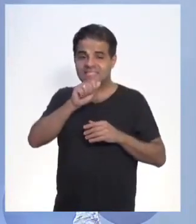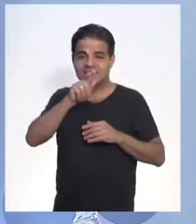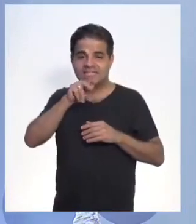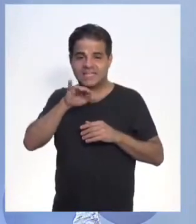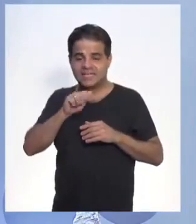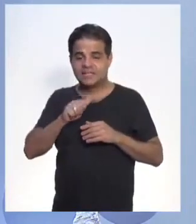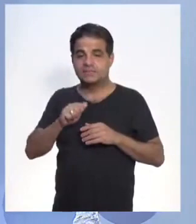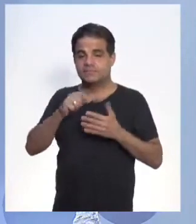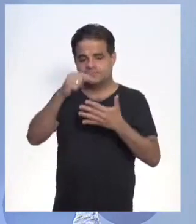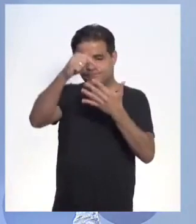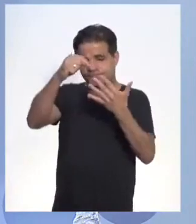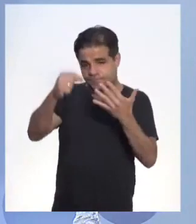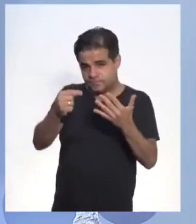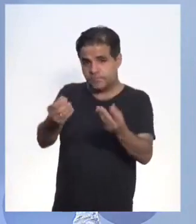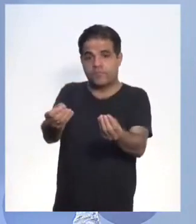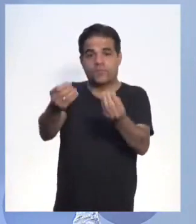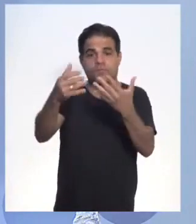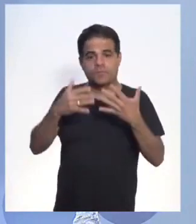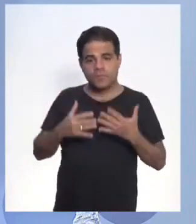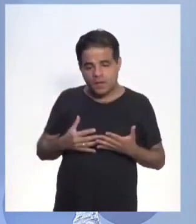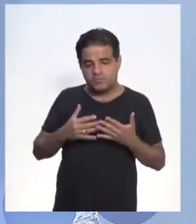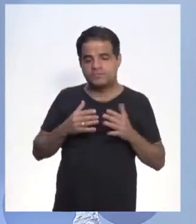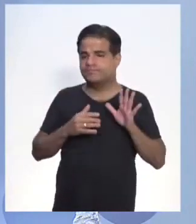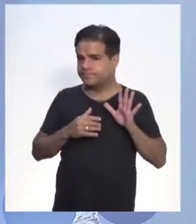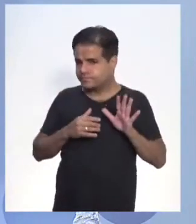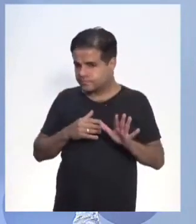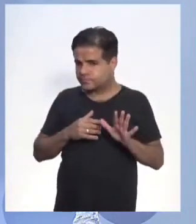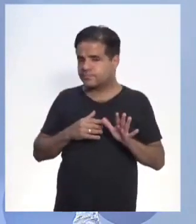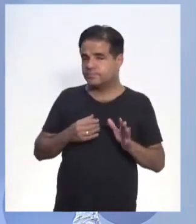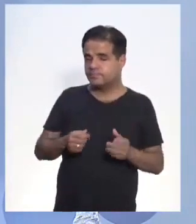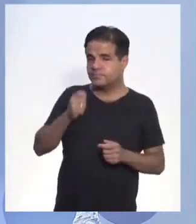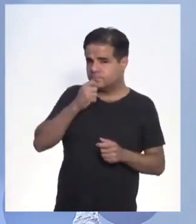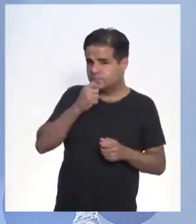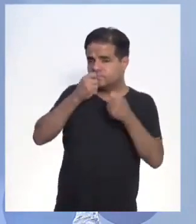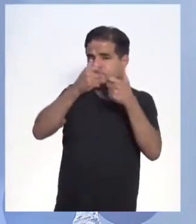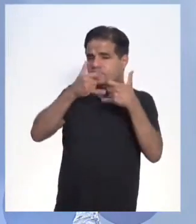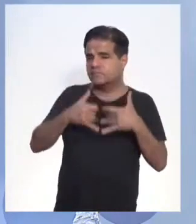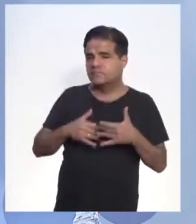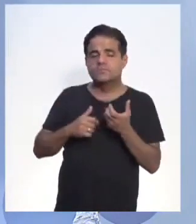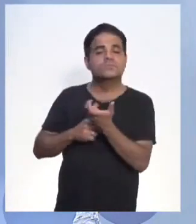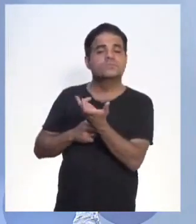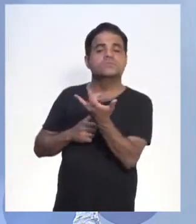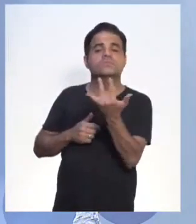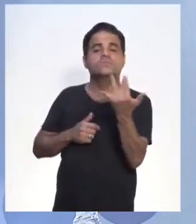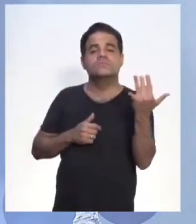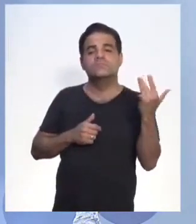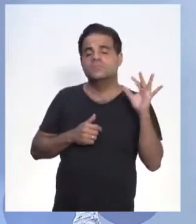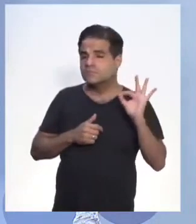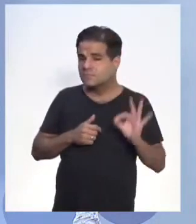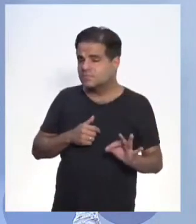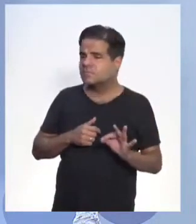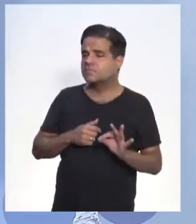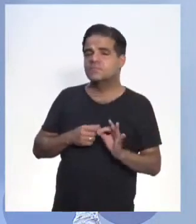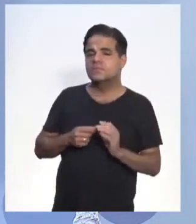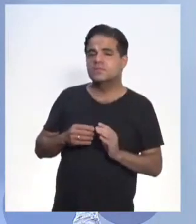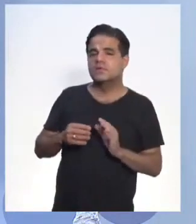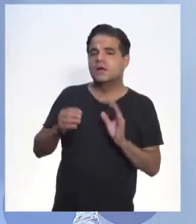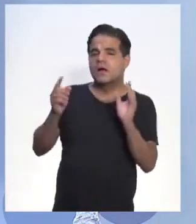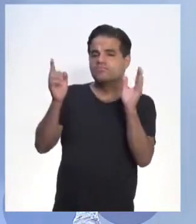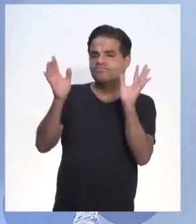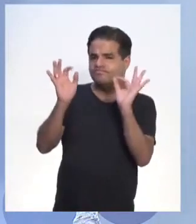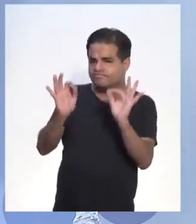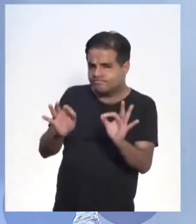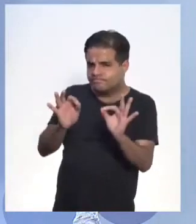me dar qual é a combinação, ele me fala também quantas são essas